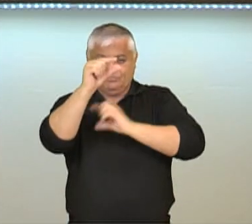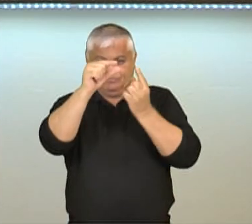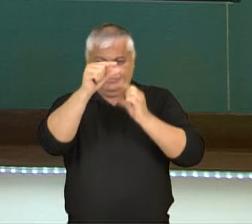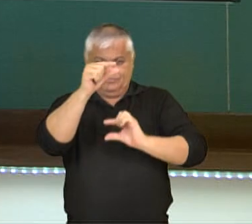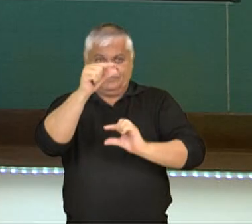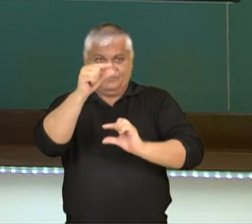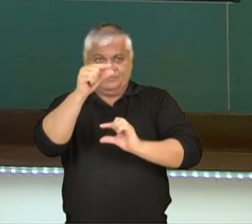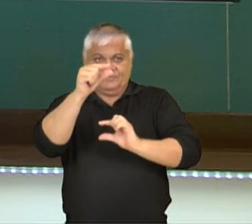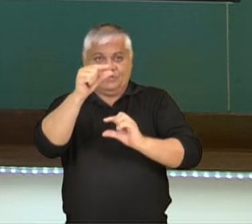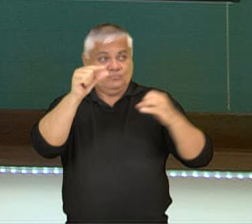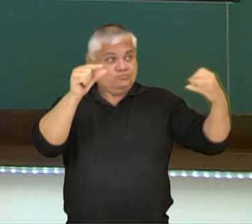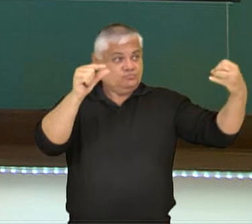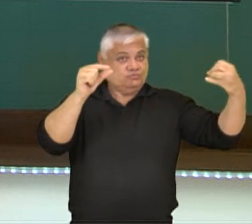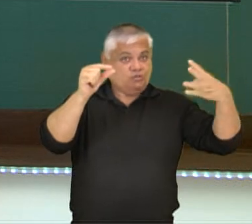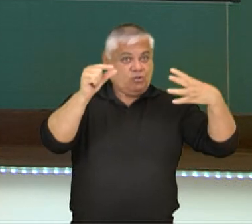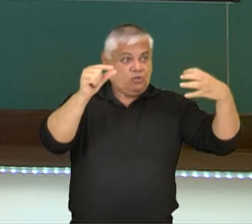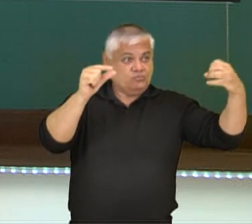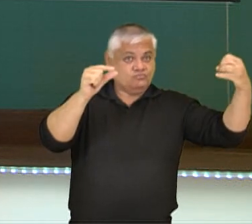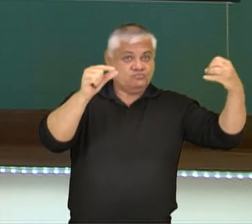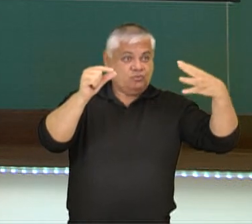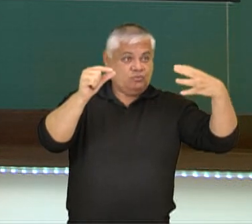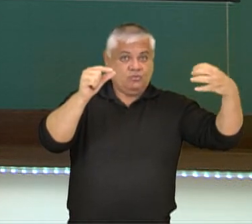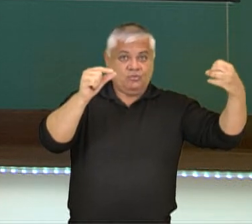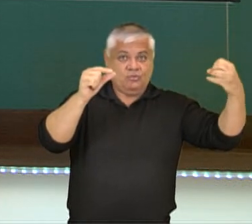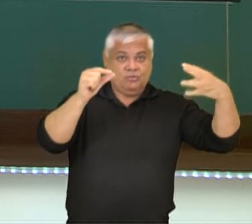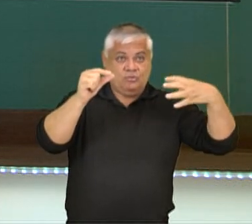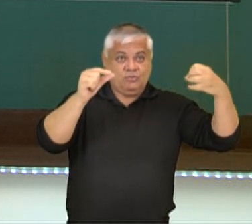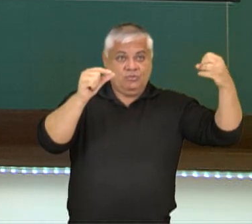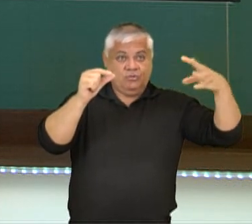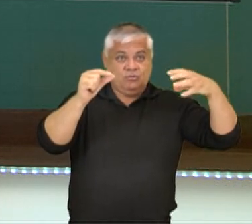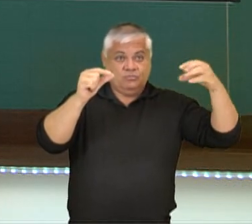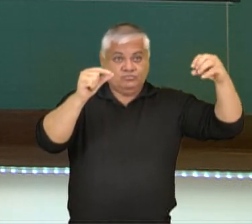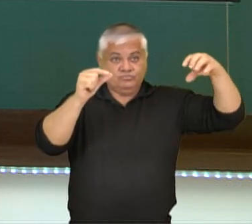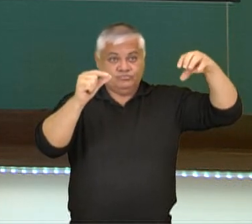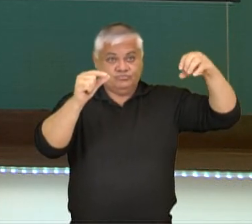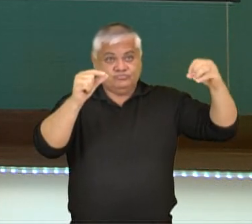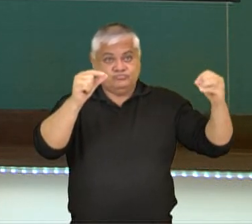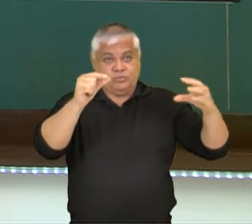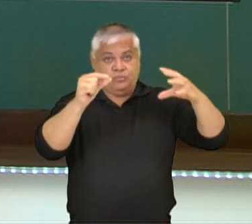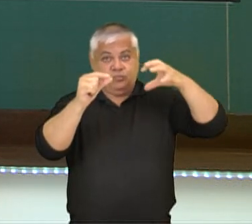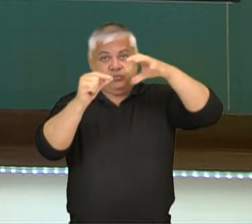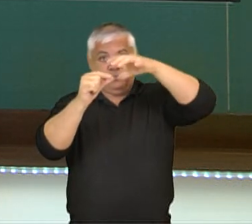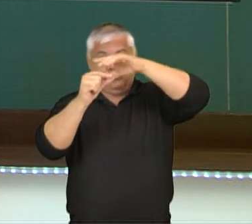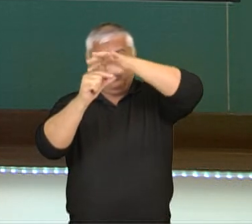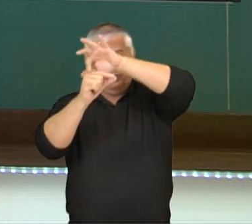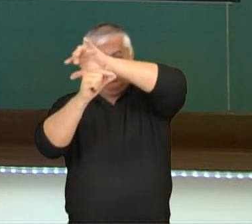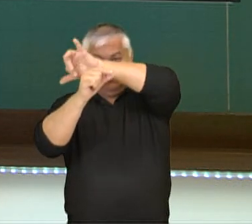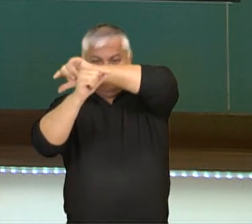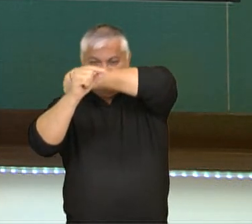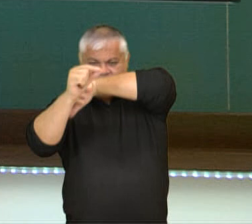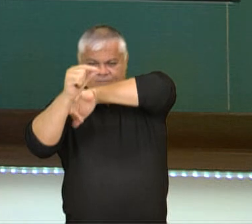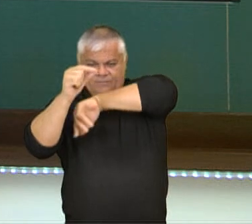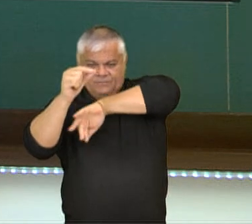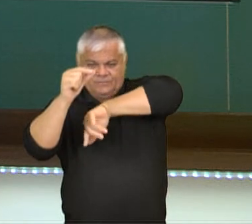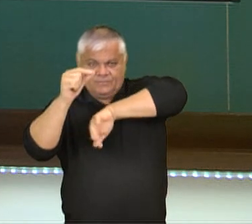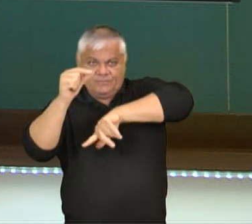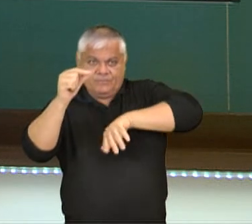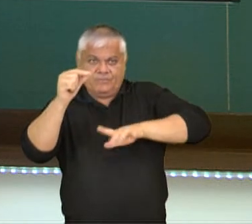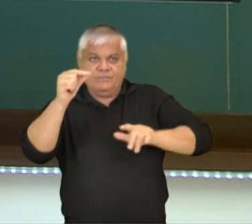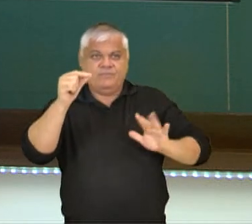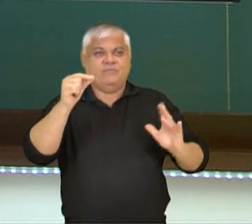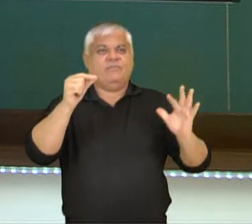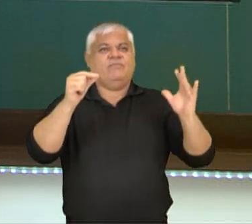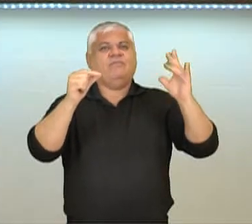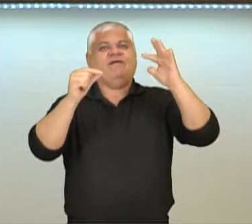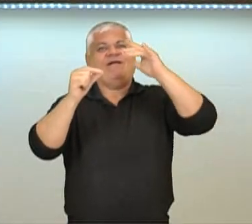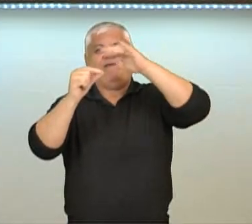fotossíntese acontecendo. Aqui nós temos a transformação química que nós mencionamos, a respiração que ocorre então através de